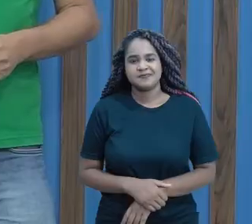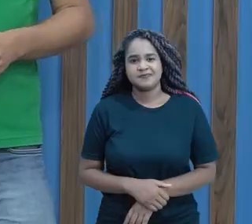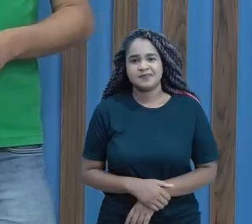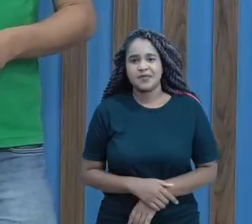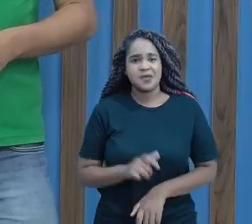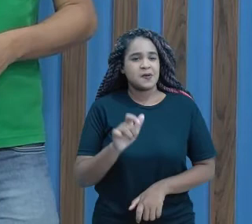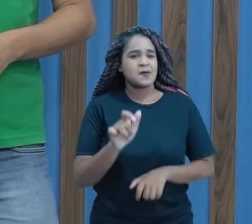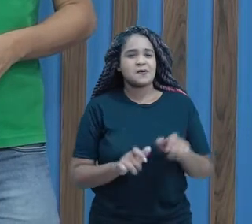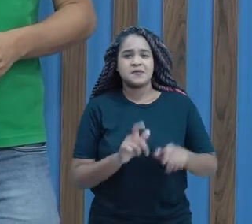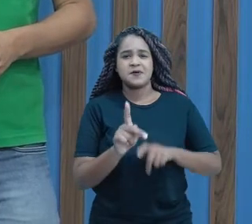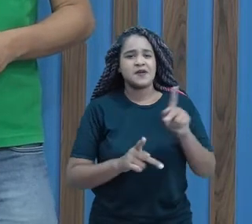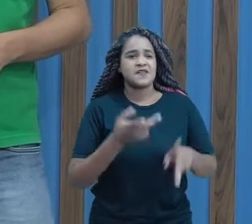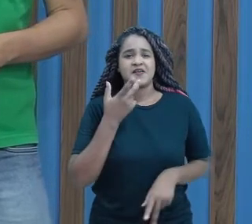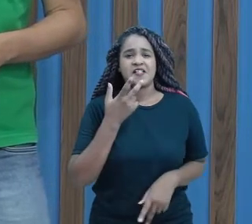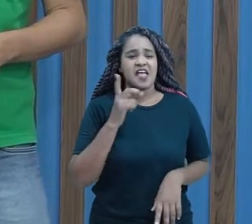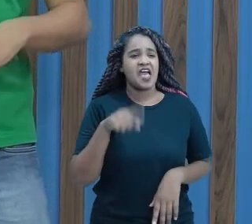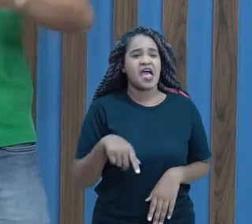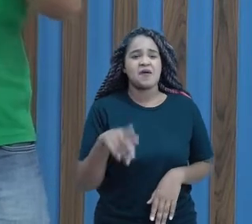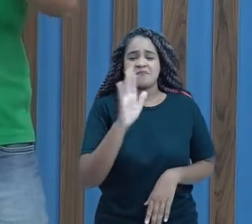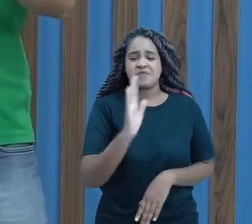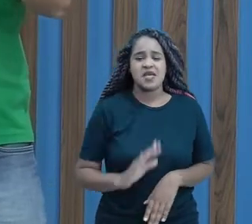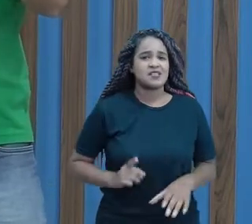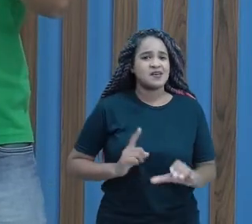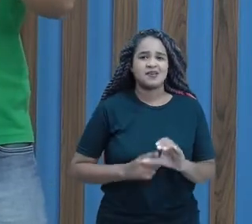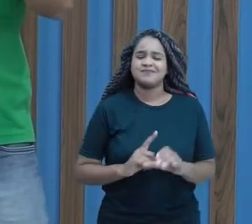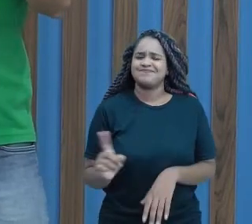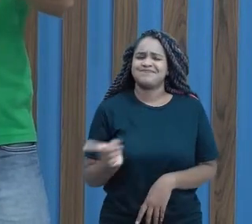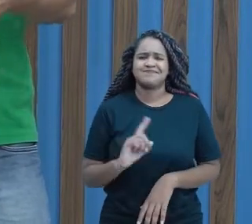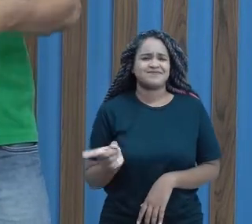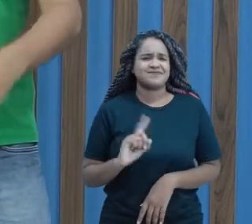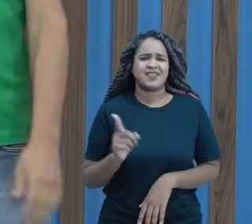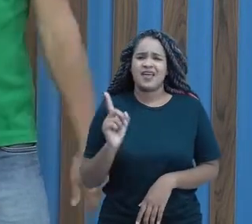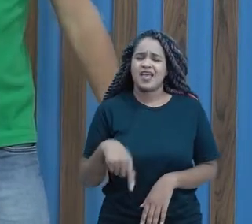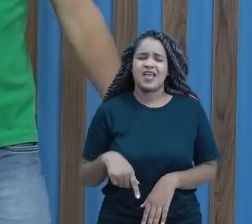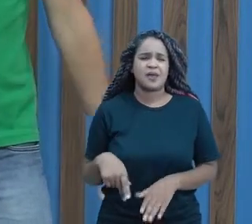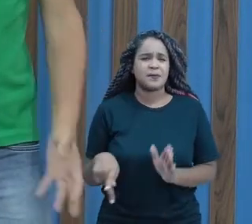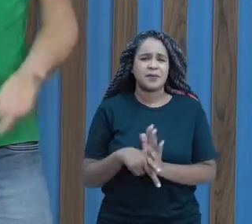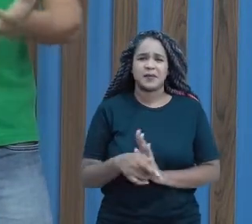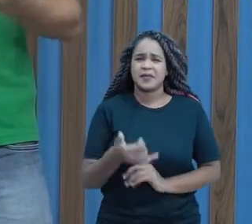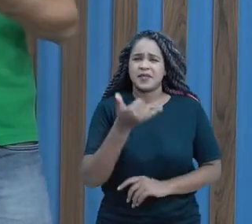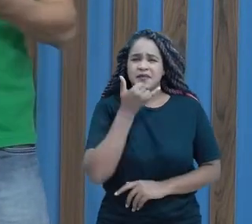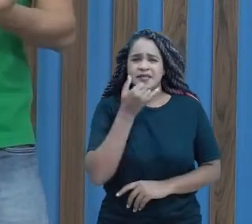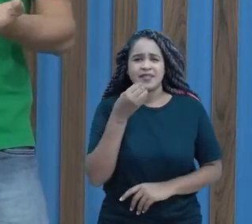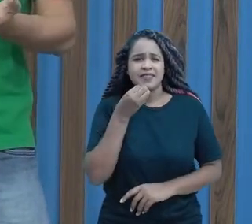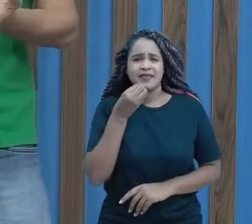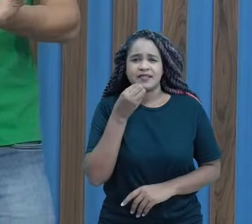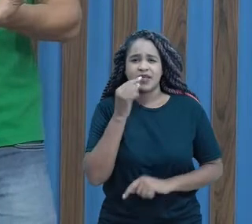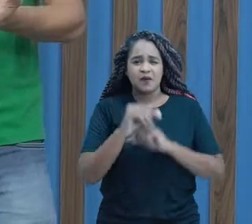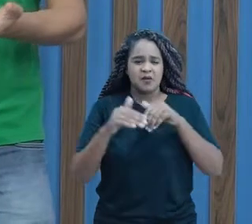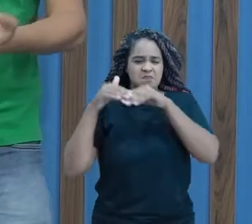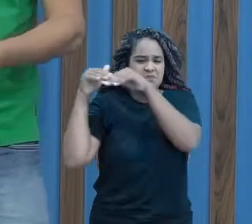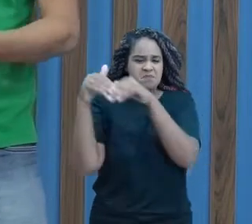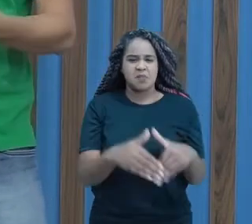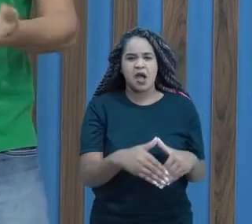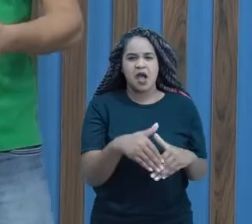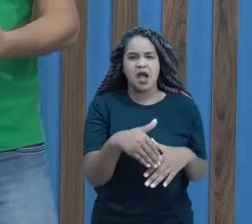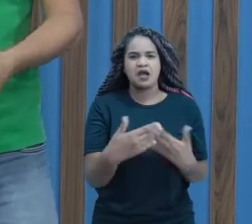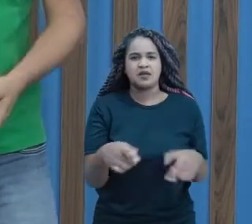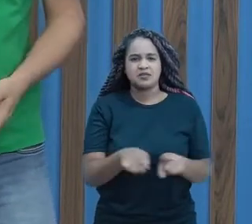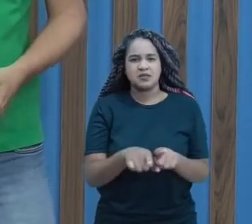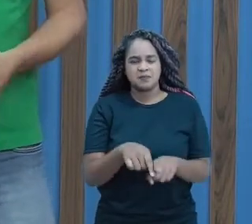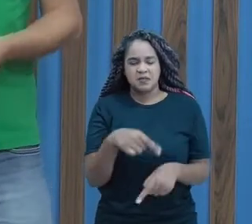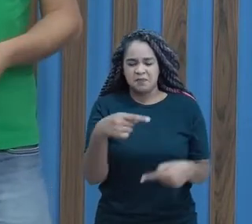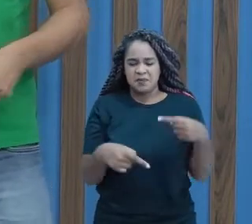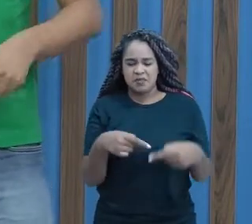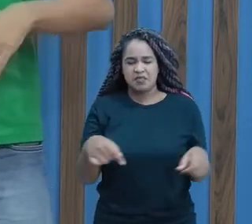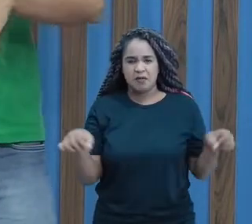povo vive dizendo aí que o Brasil é comunista, eu já disse para vocês que isso é usado como desculpa, né, para dar golpe de Estado, para vir com as políticas fuleiras aí,